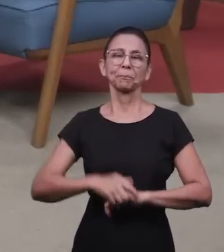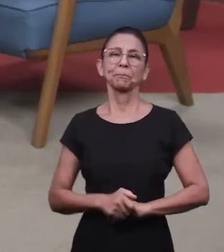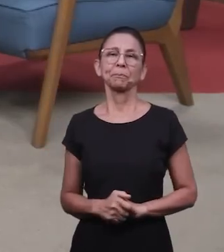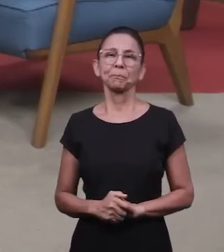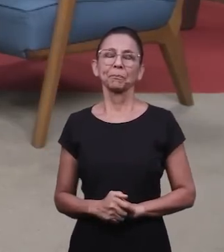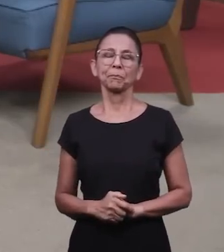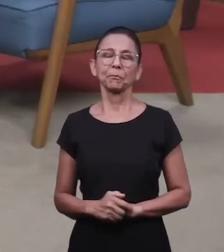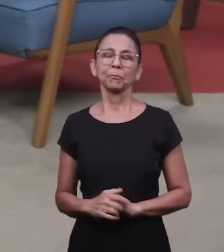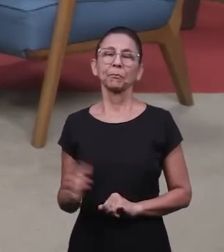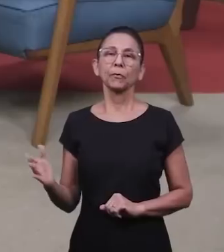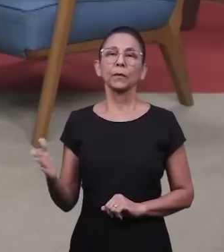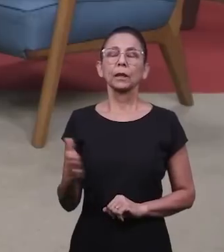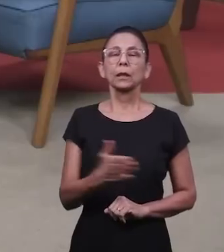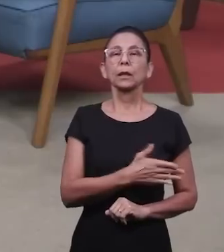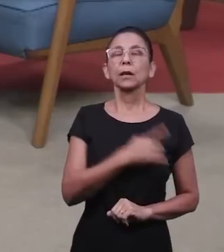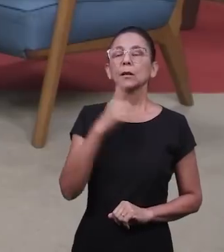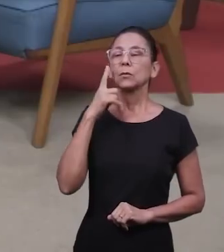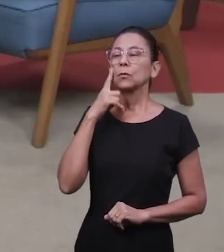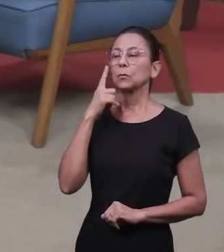resposta profética